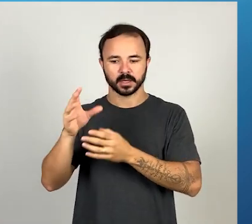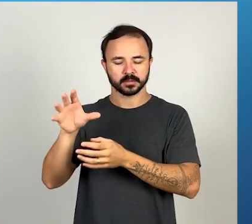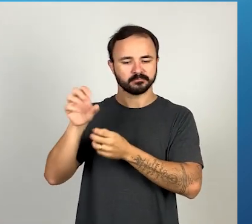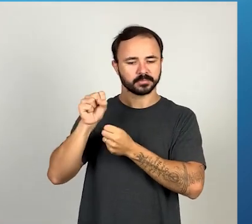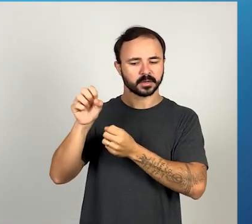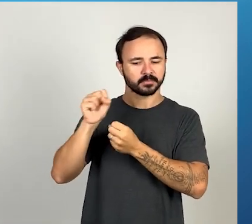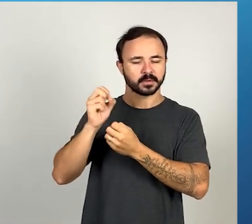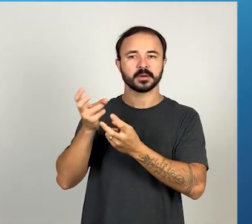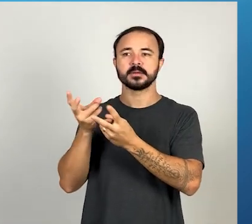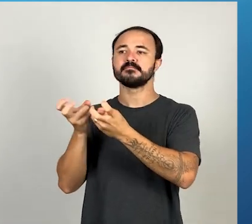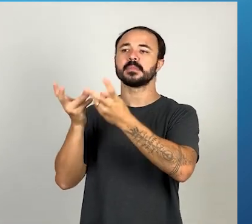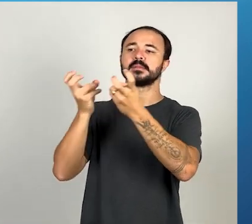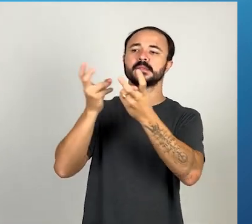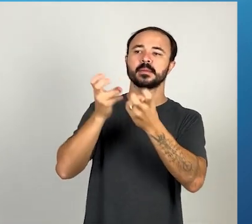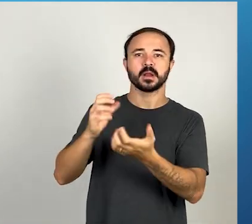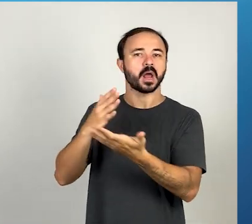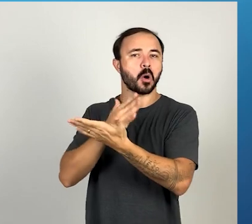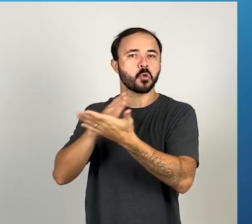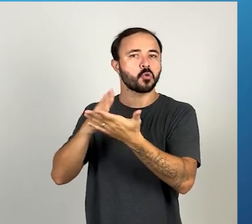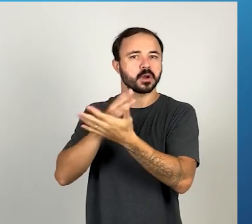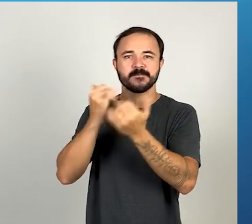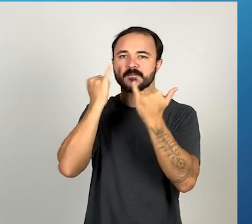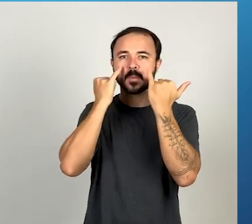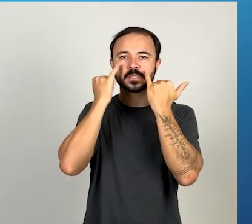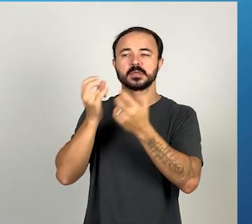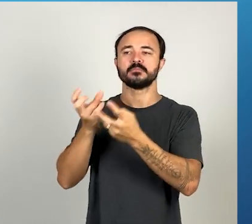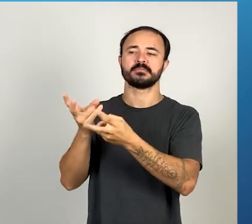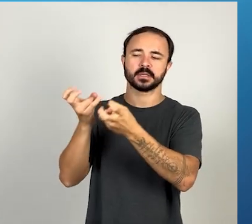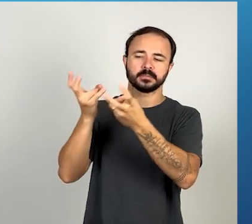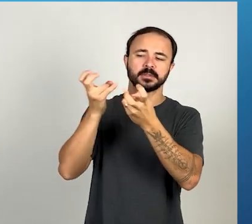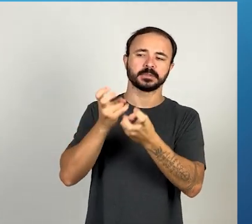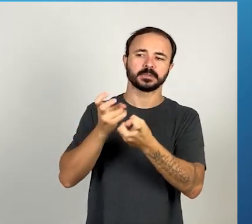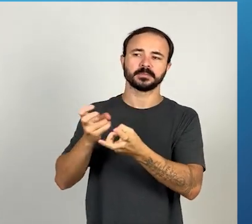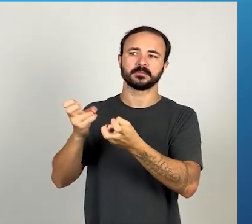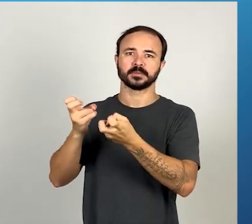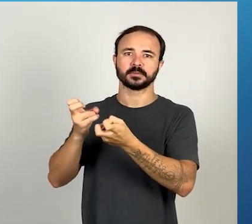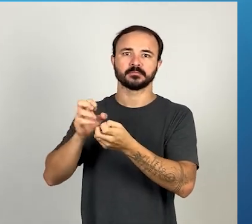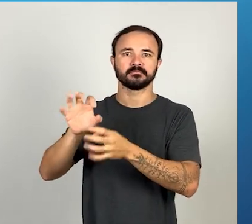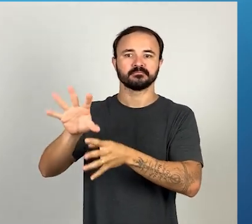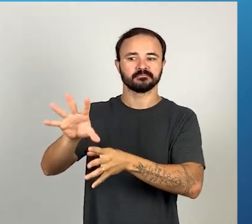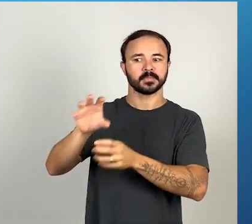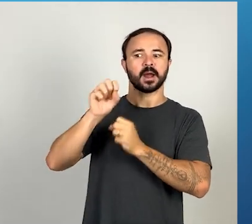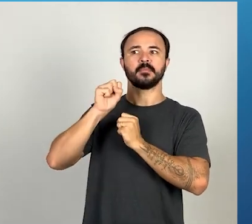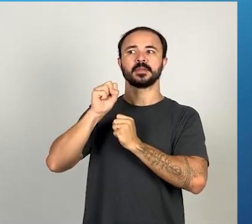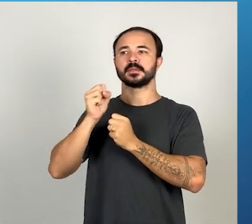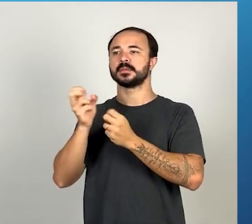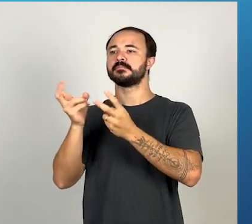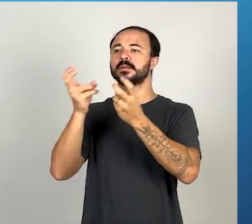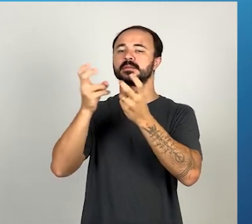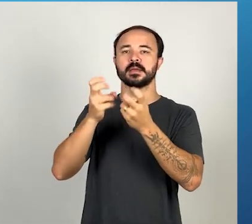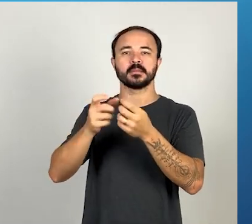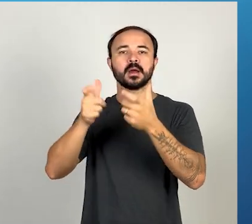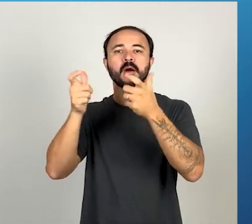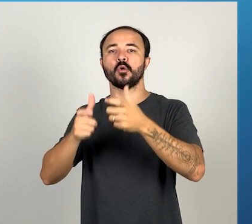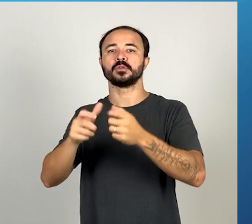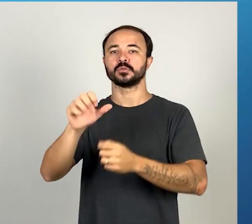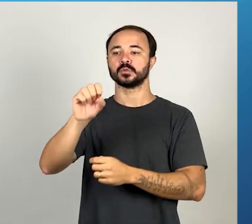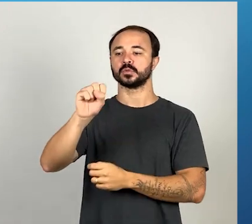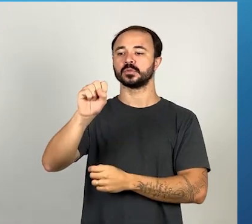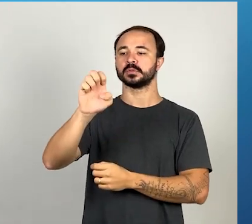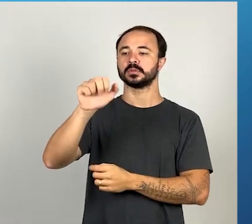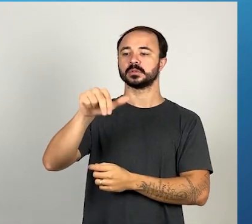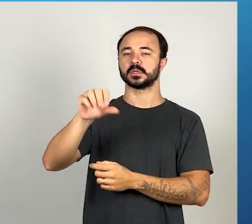da programação nós vamos identificar onde que está ligado um sensor, onde que está ligado algum tipo de dispositivo de entrada, onde que